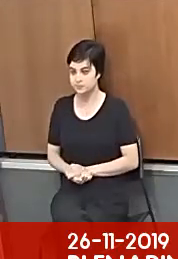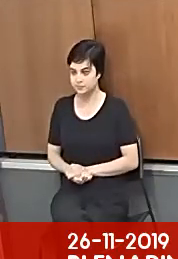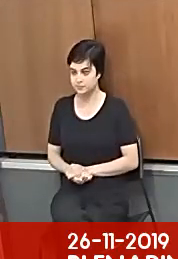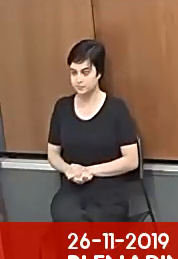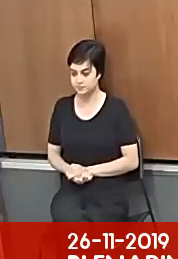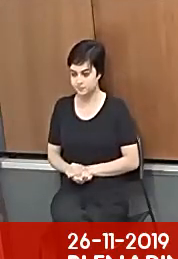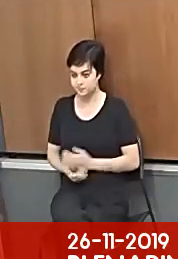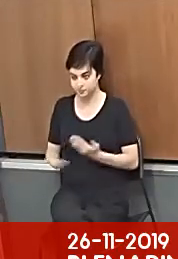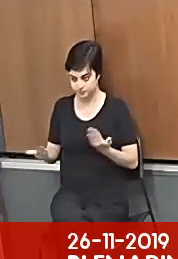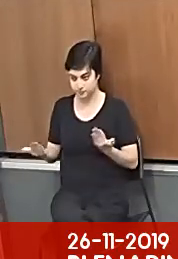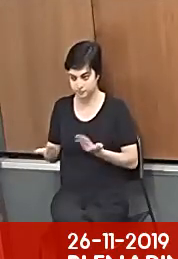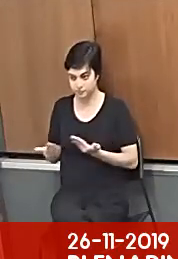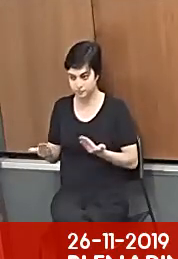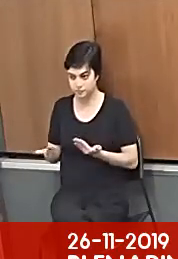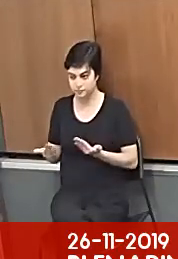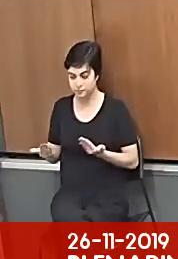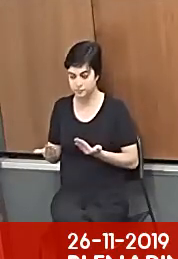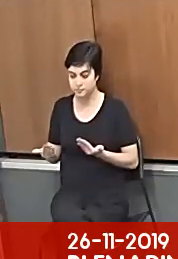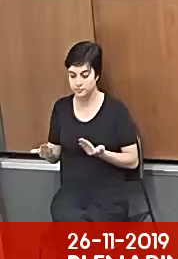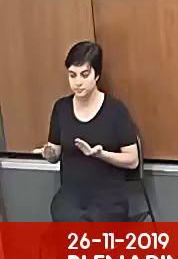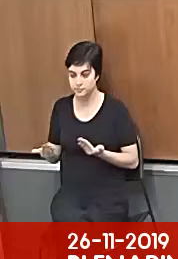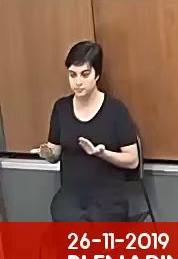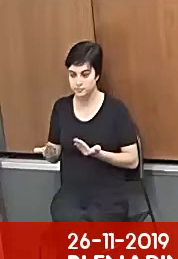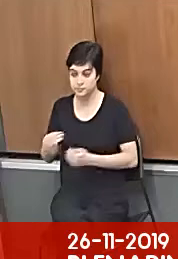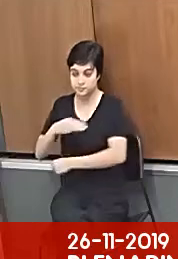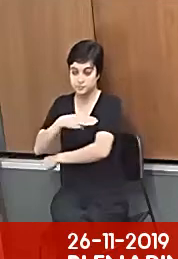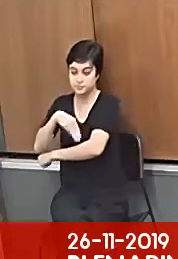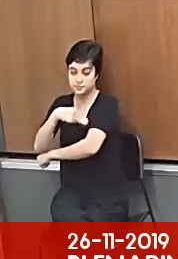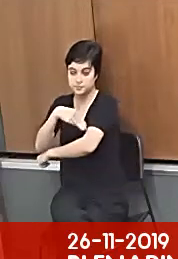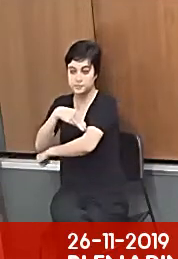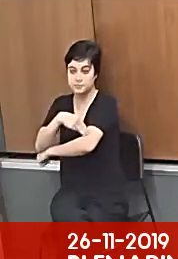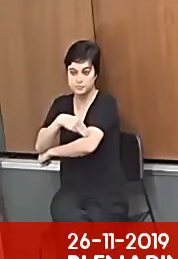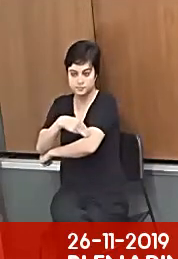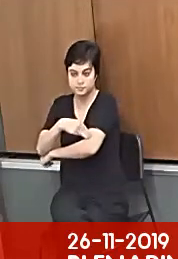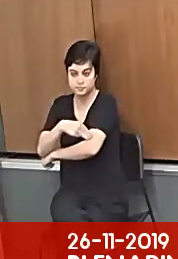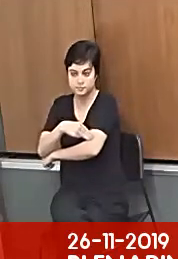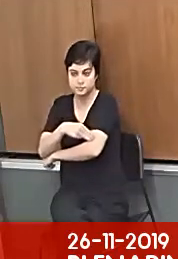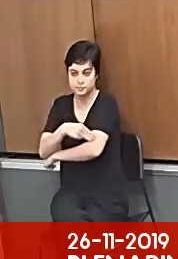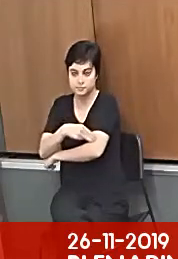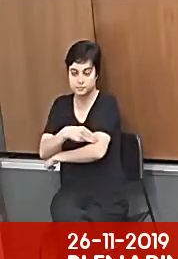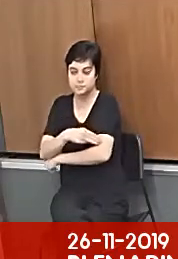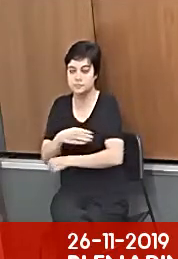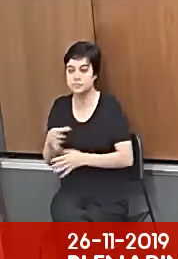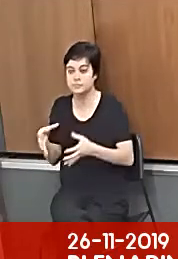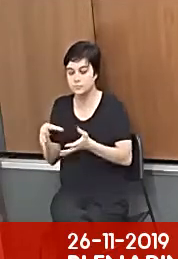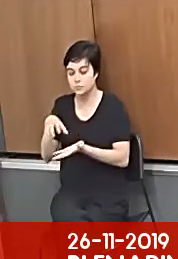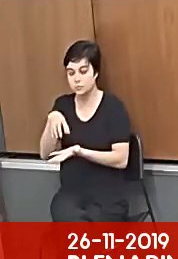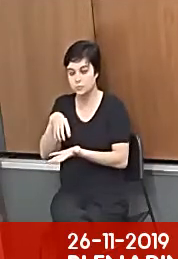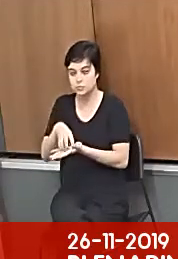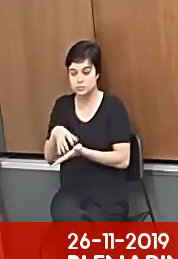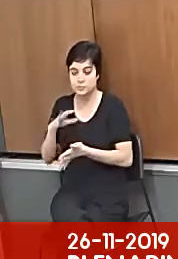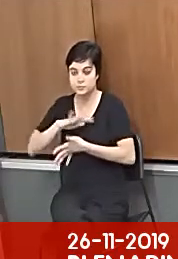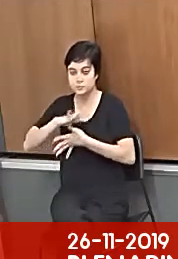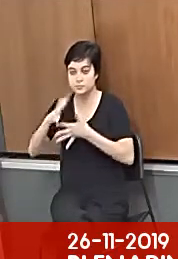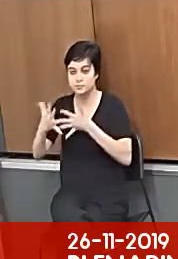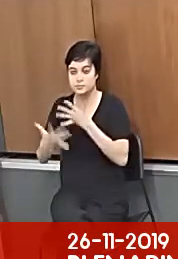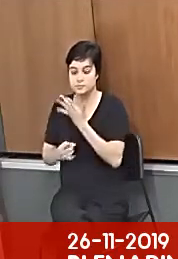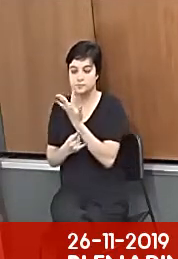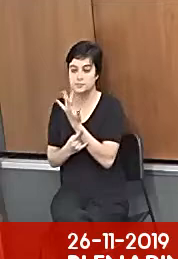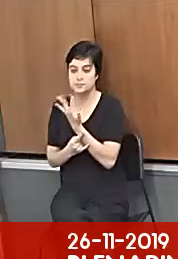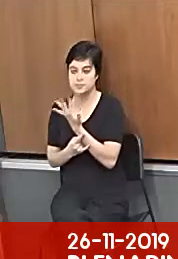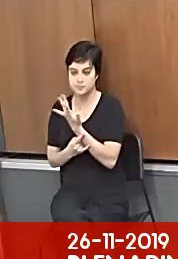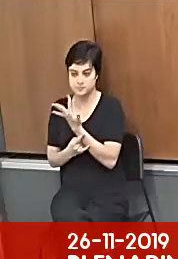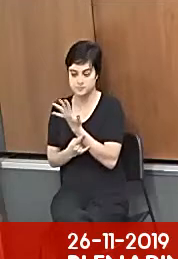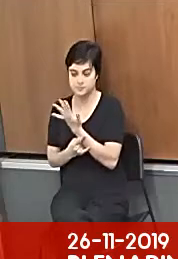Com a palavra, a Michele Andréa Murta, do Núcleo de Libras da Faculdade de Letras da